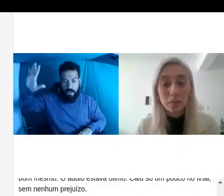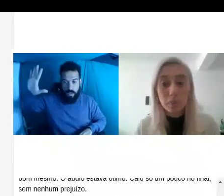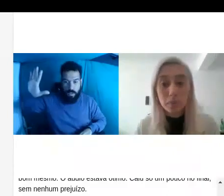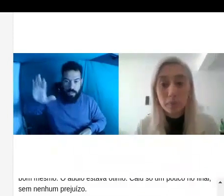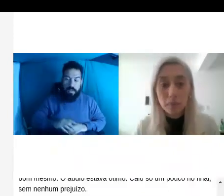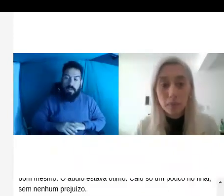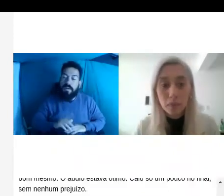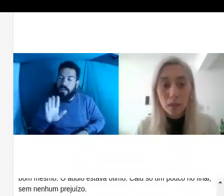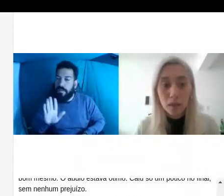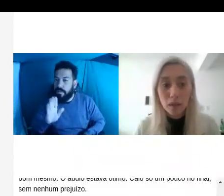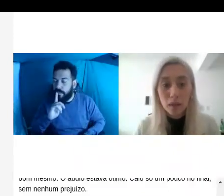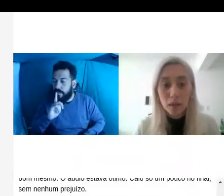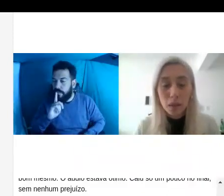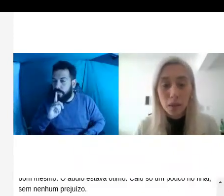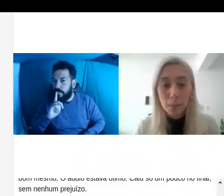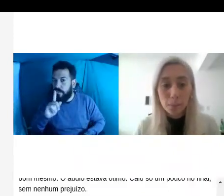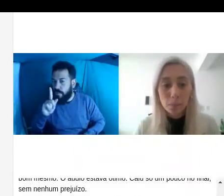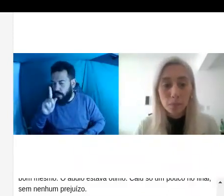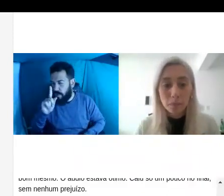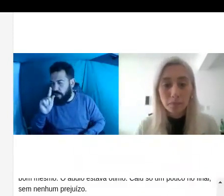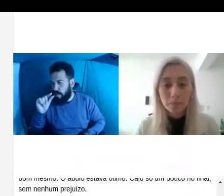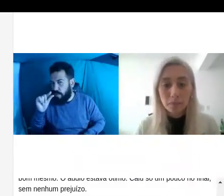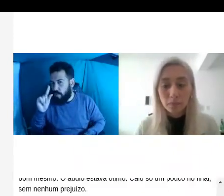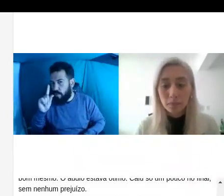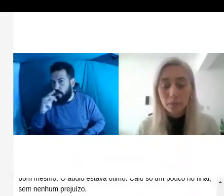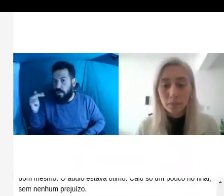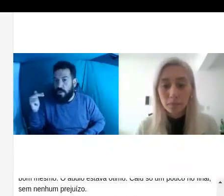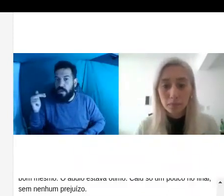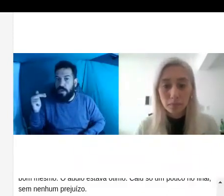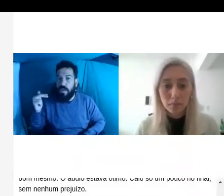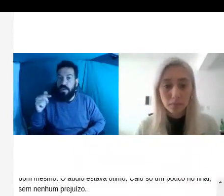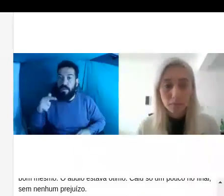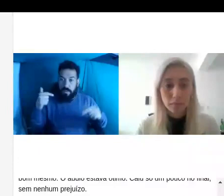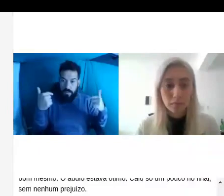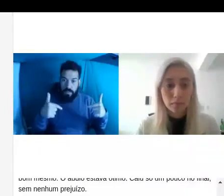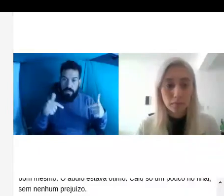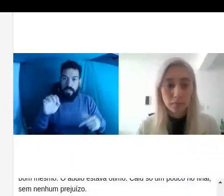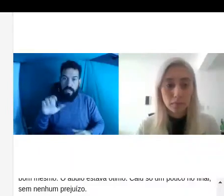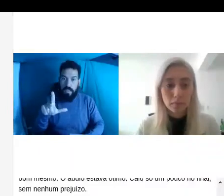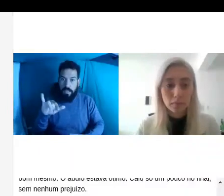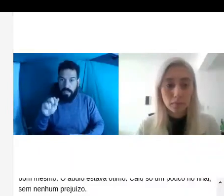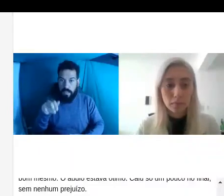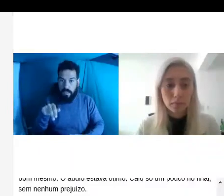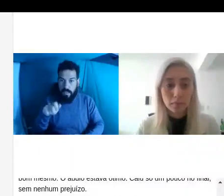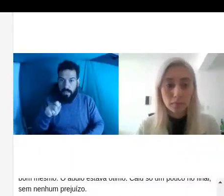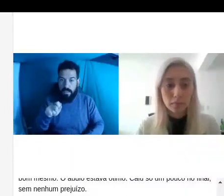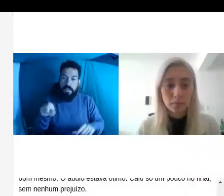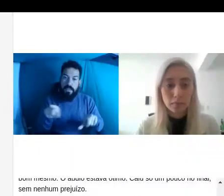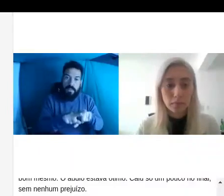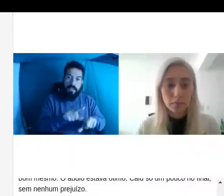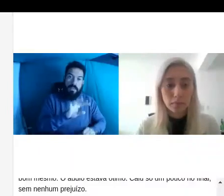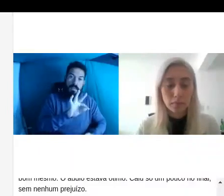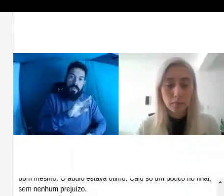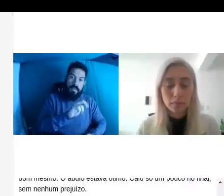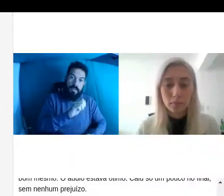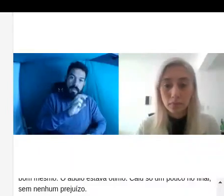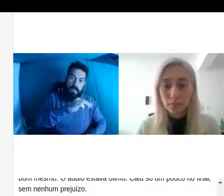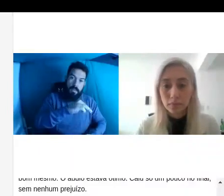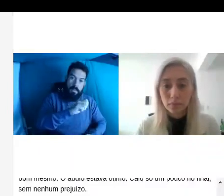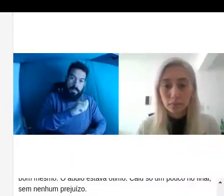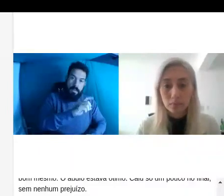se me permite, os trabalhos da Eliana e do Tramad